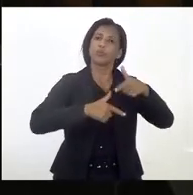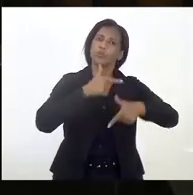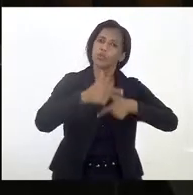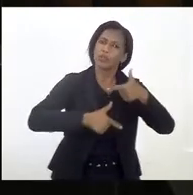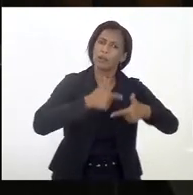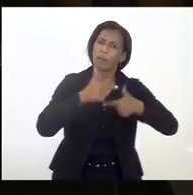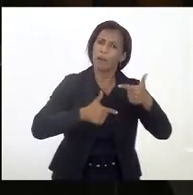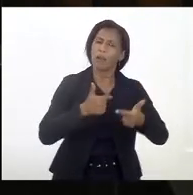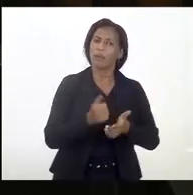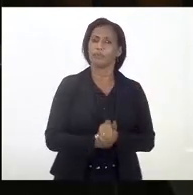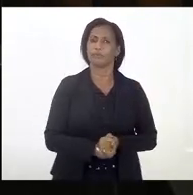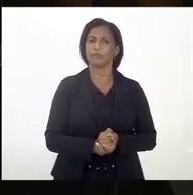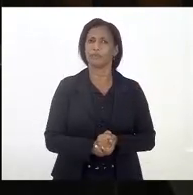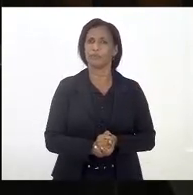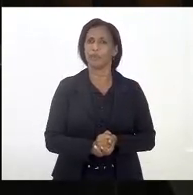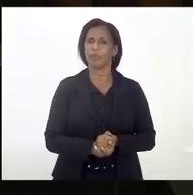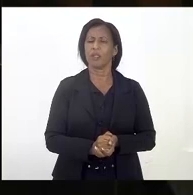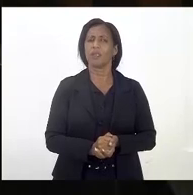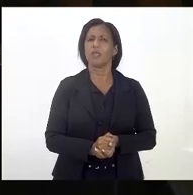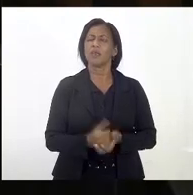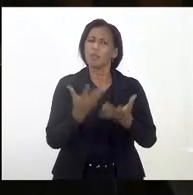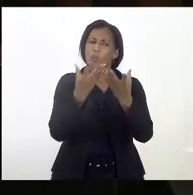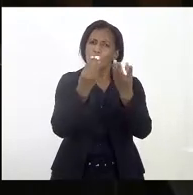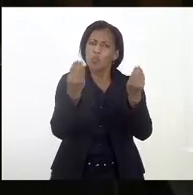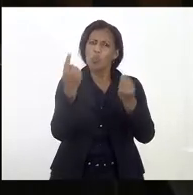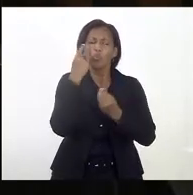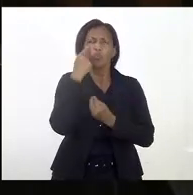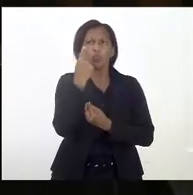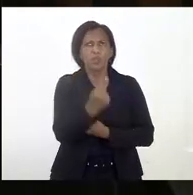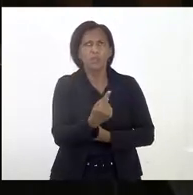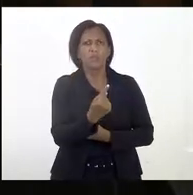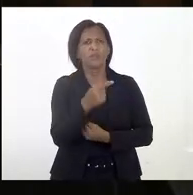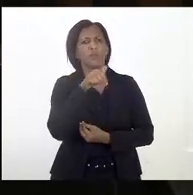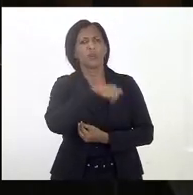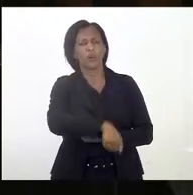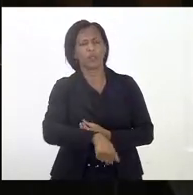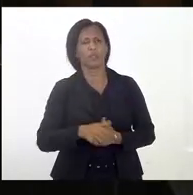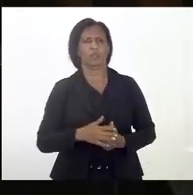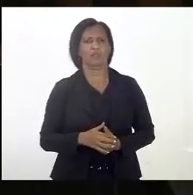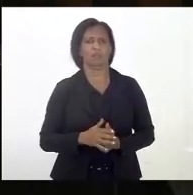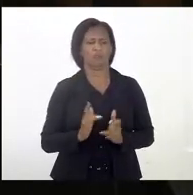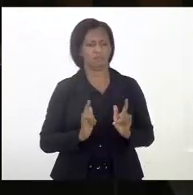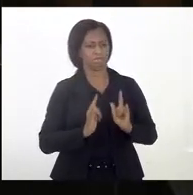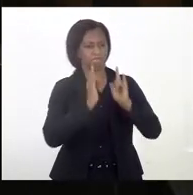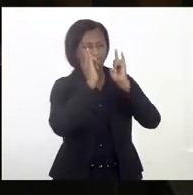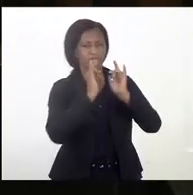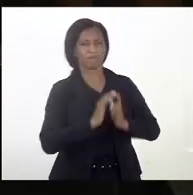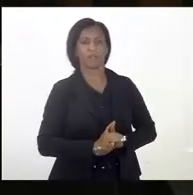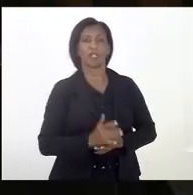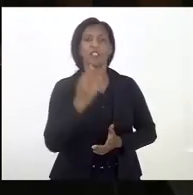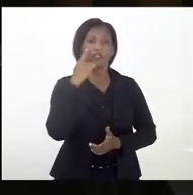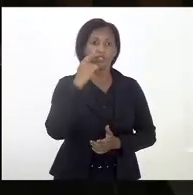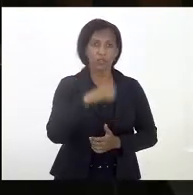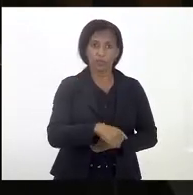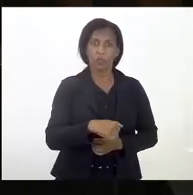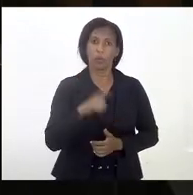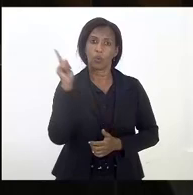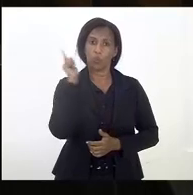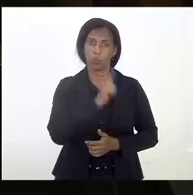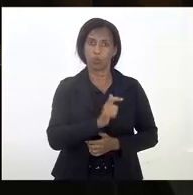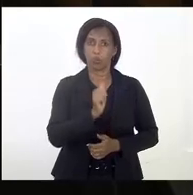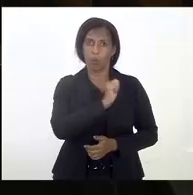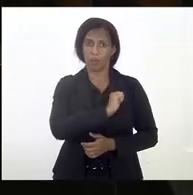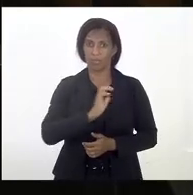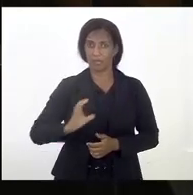trabalho que refletiu muito do que a gente viu aqui na instalação desse plenário Presidente a Graciliano conseguiu colocar